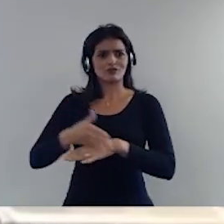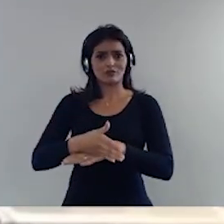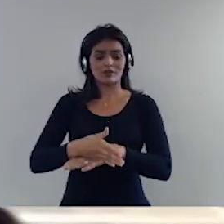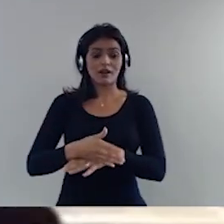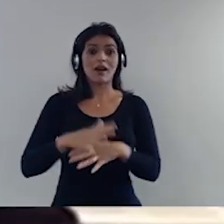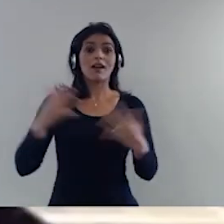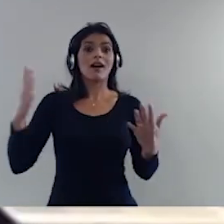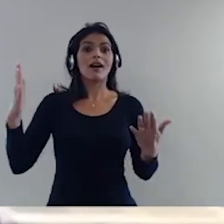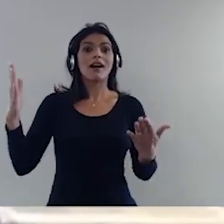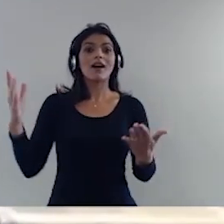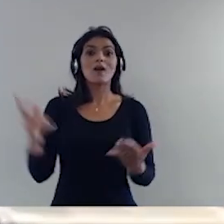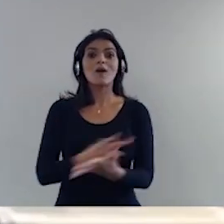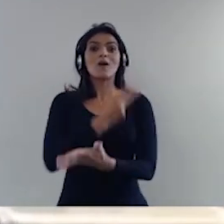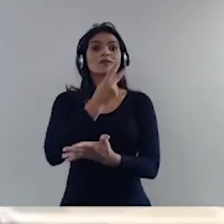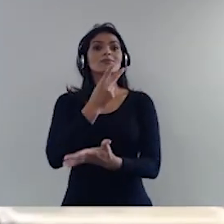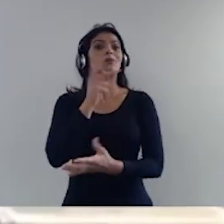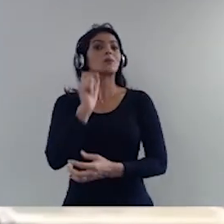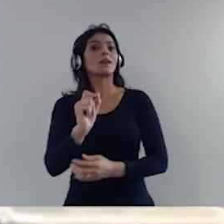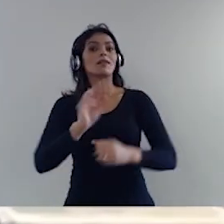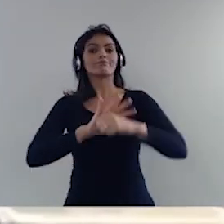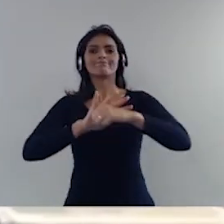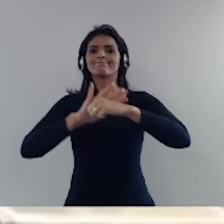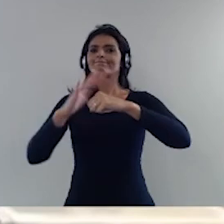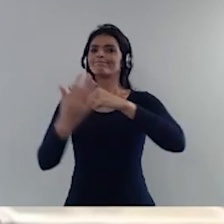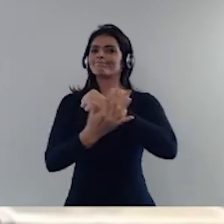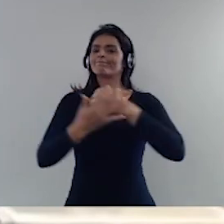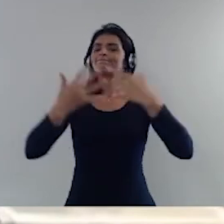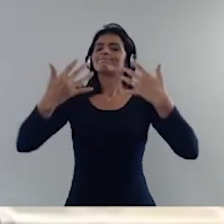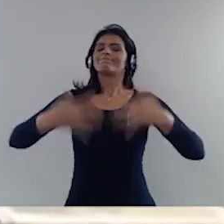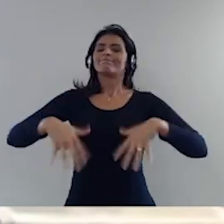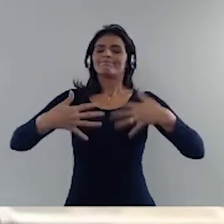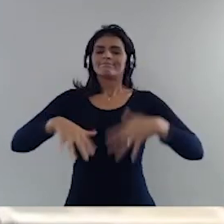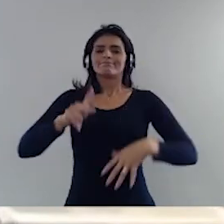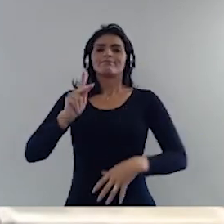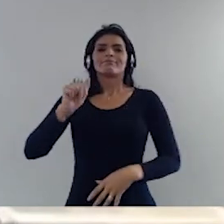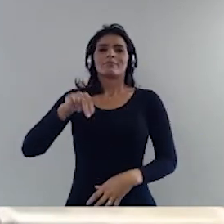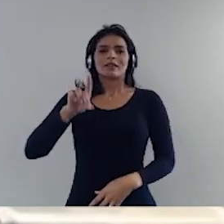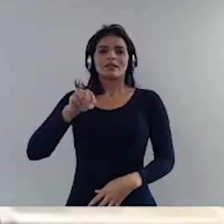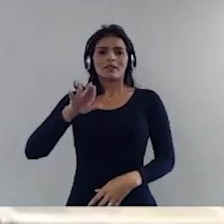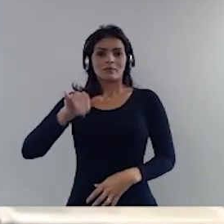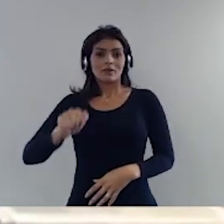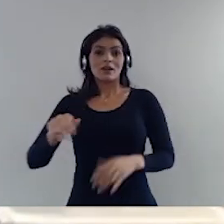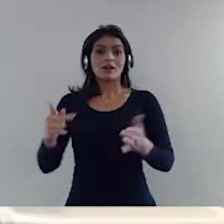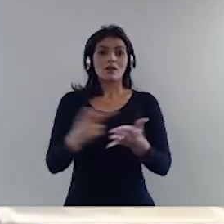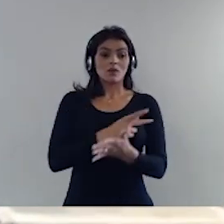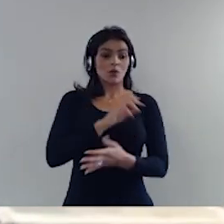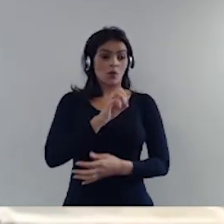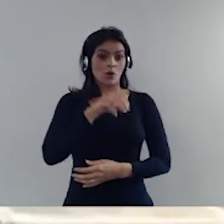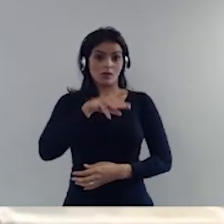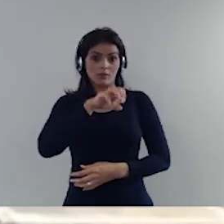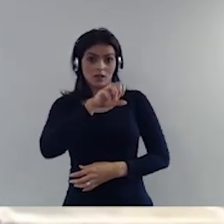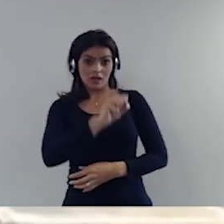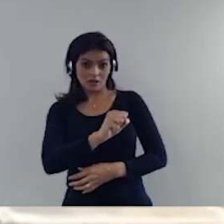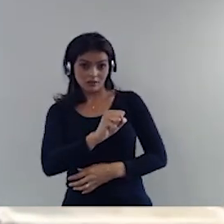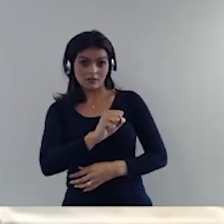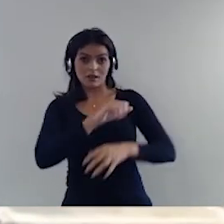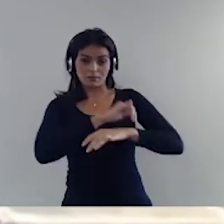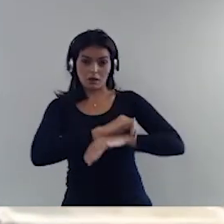que, de repente, surge a pandemia da Covid-19, a Organização Mundial da Saúde, em 11 de